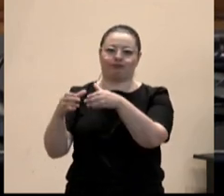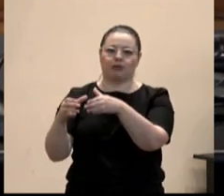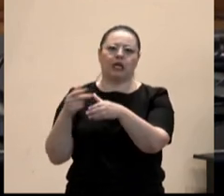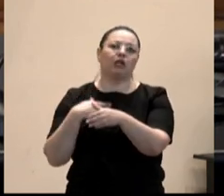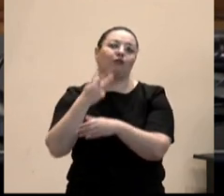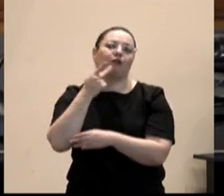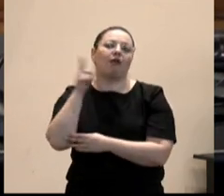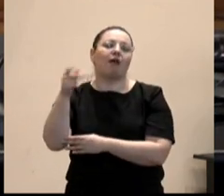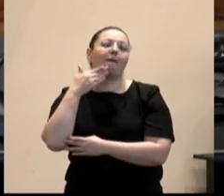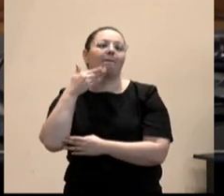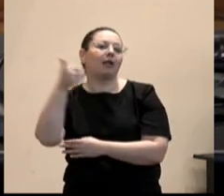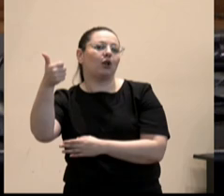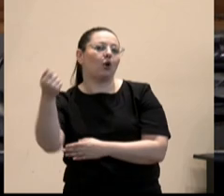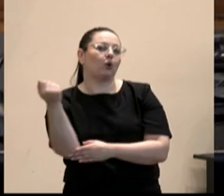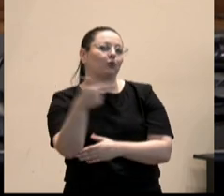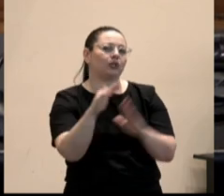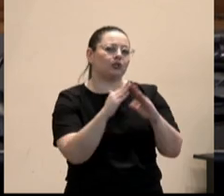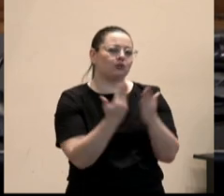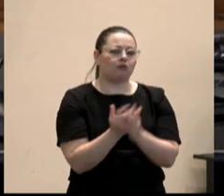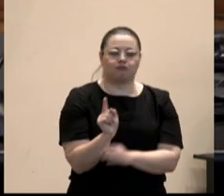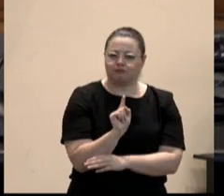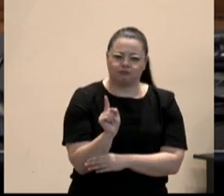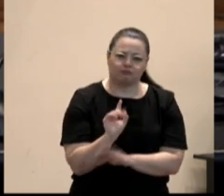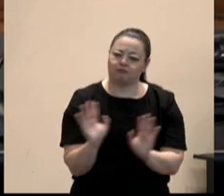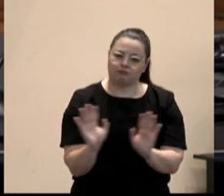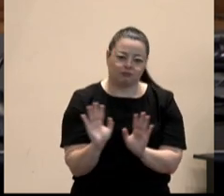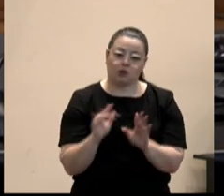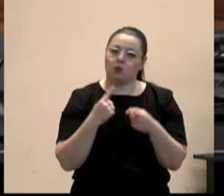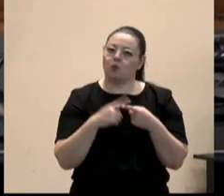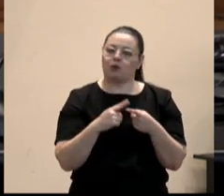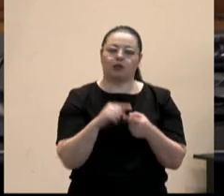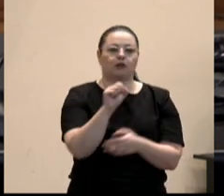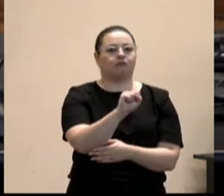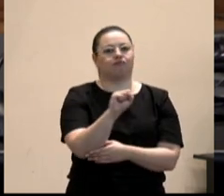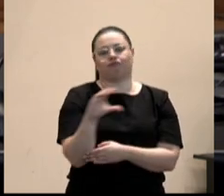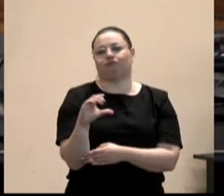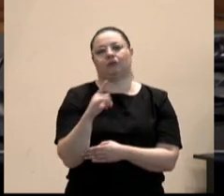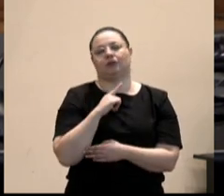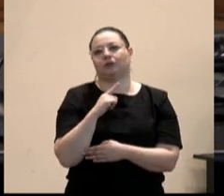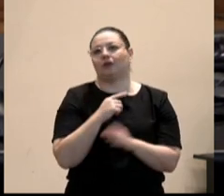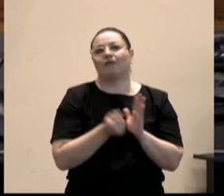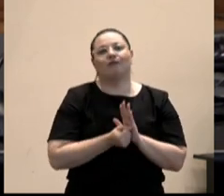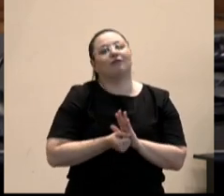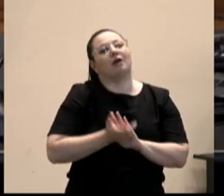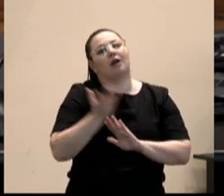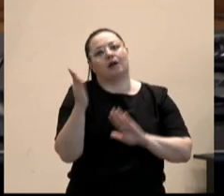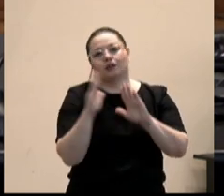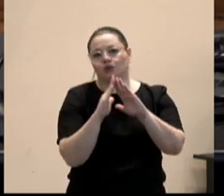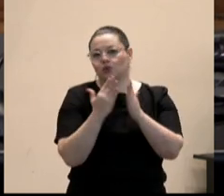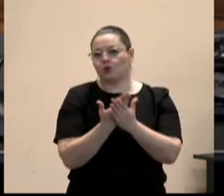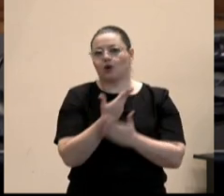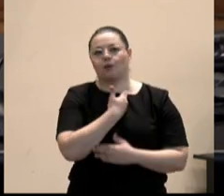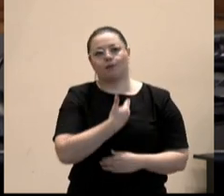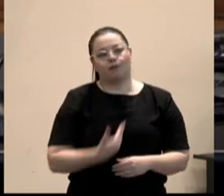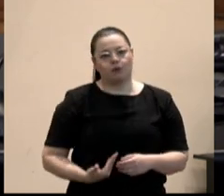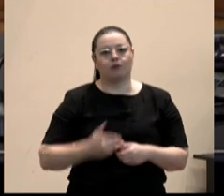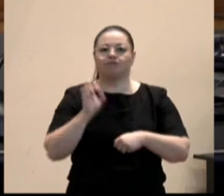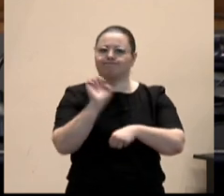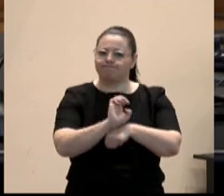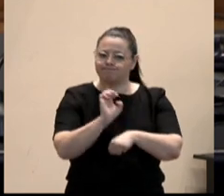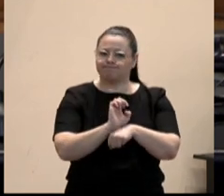que a escola, porque em Santa Catarina tem milhares, dezenas, centenas de escolas públicas estaduais